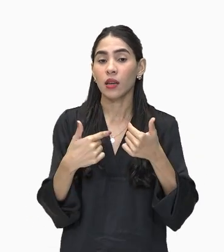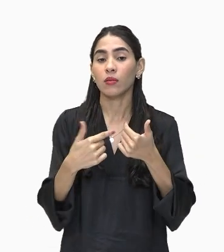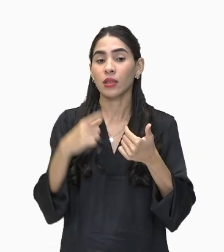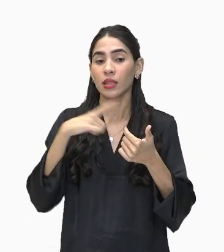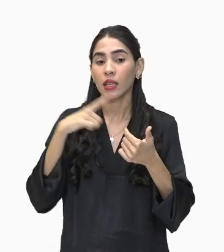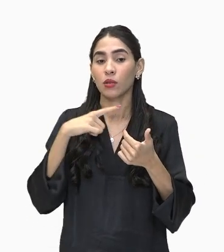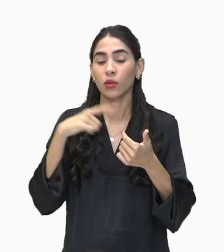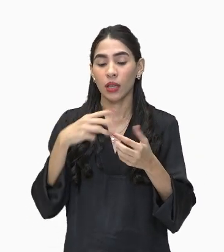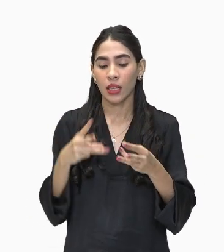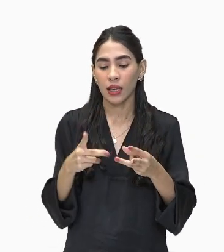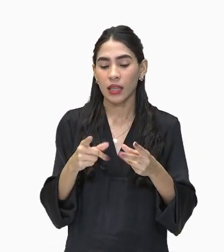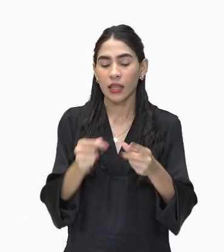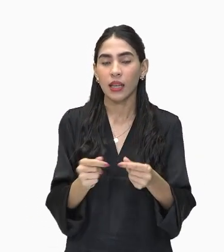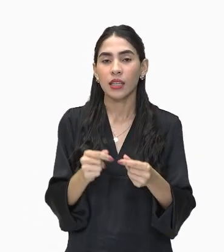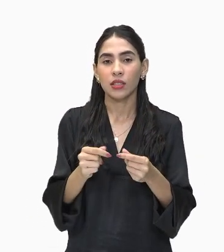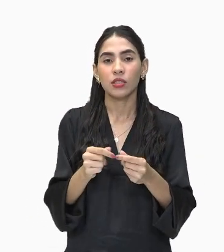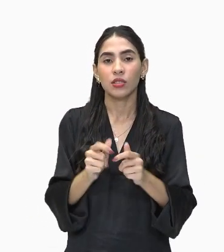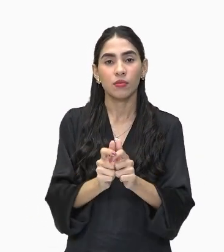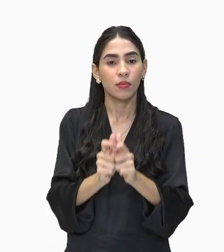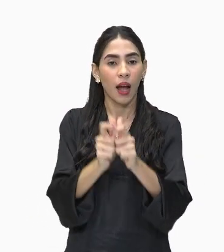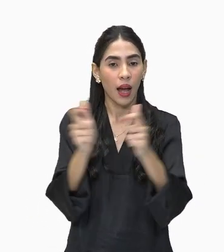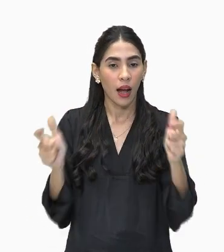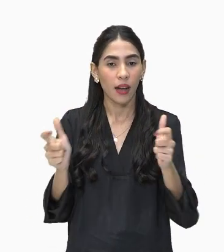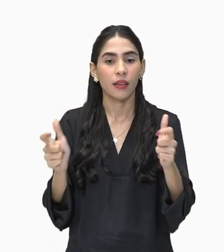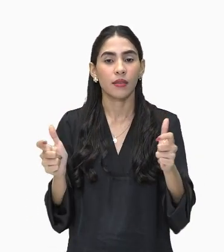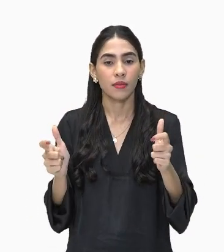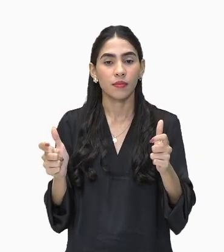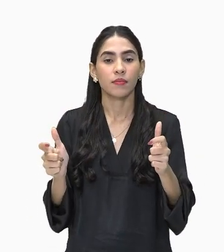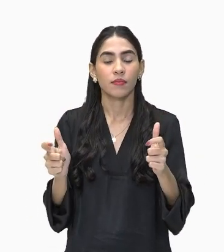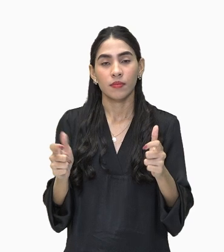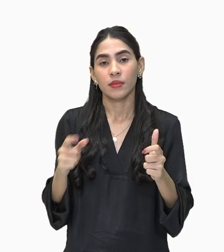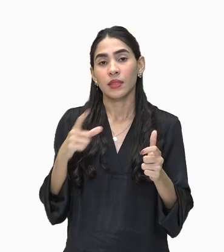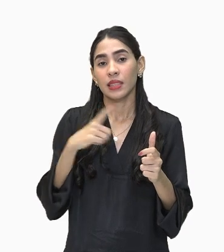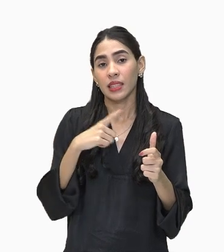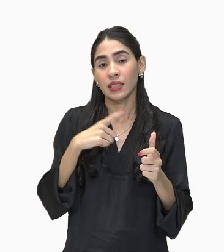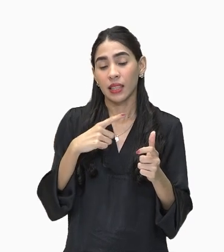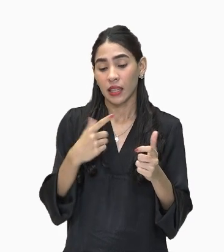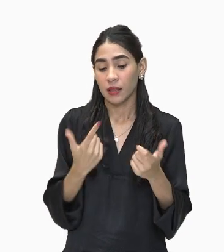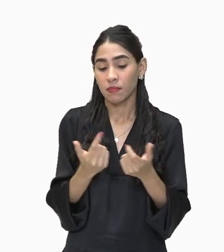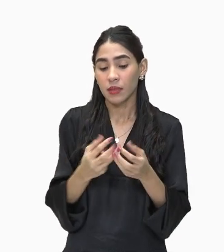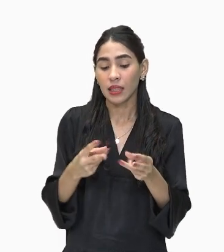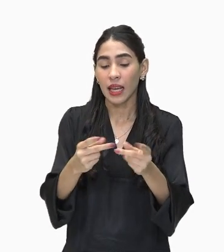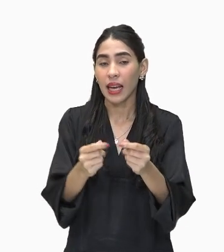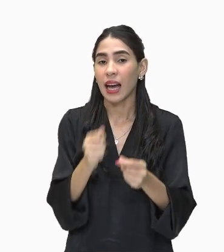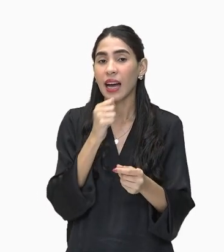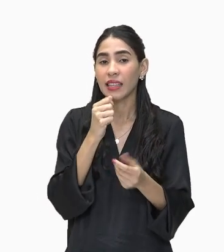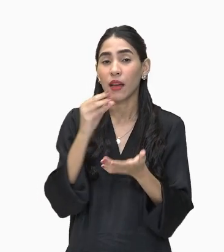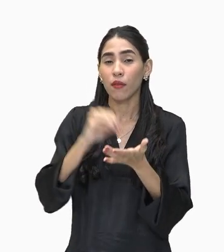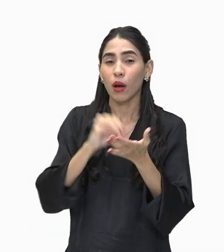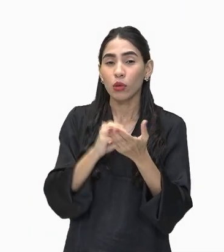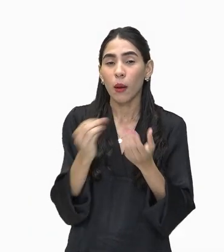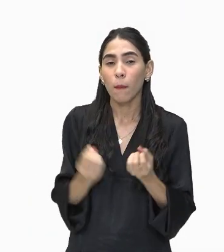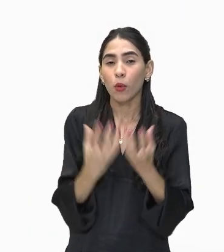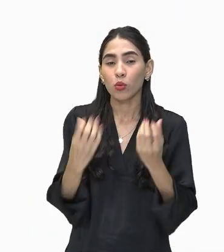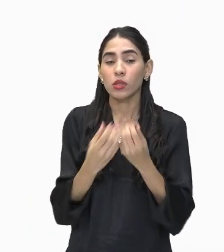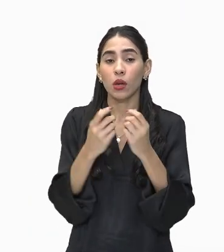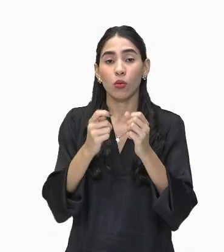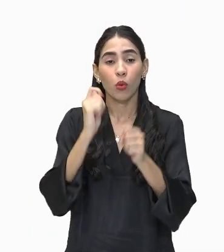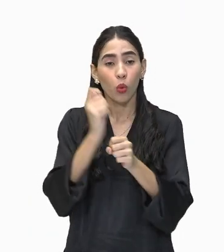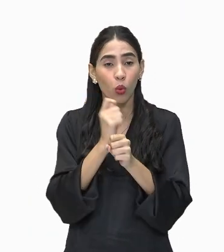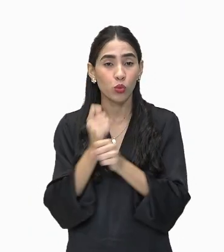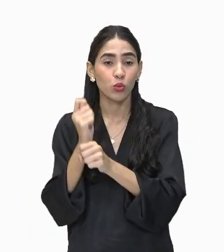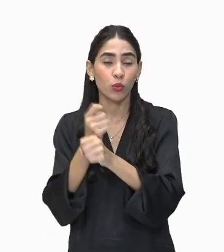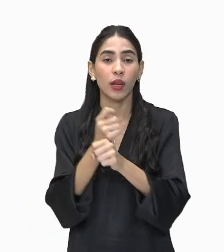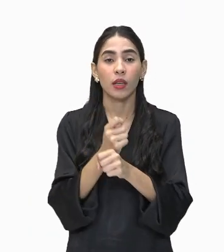ocupação de grandes latifúndios, né, e terras improdutivas, construindo assentamentos. Eles